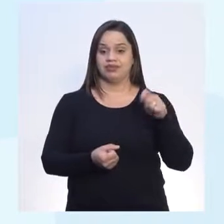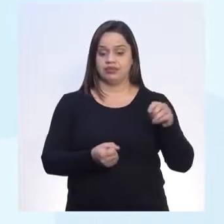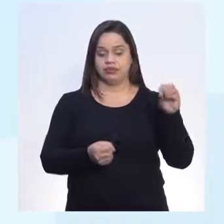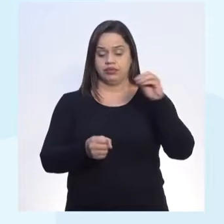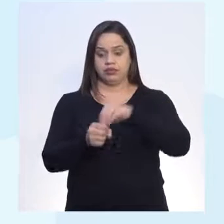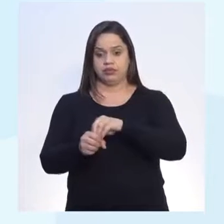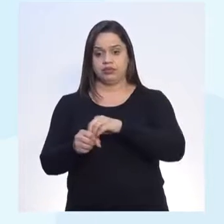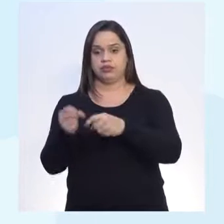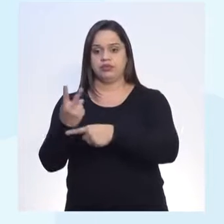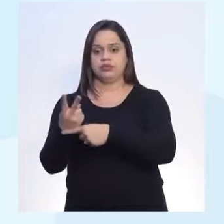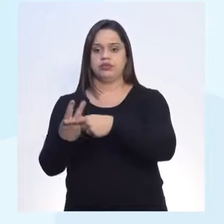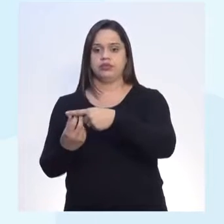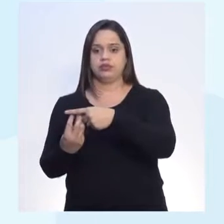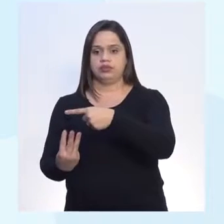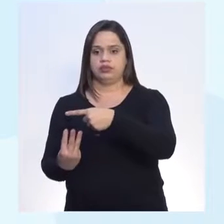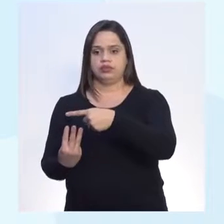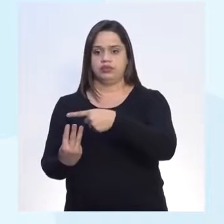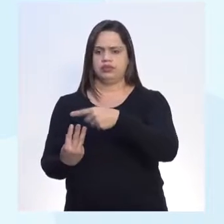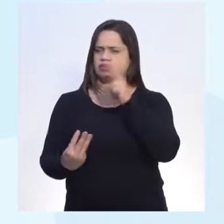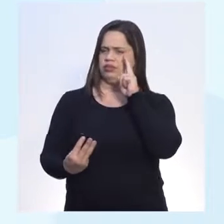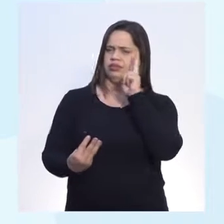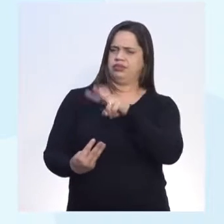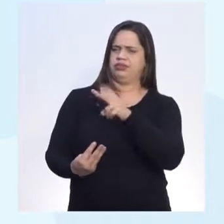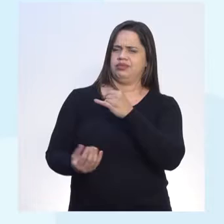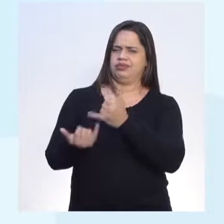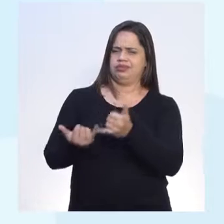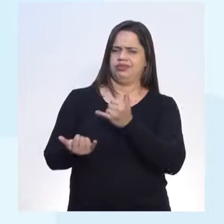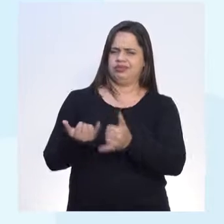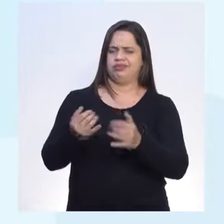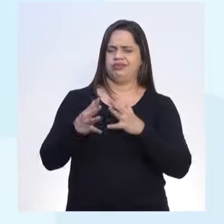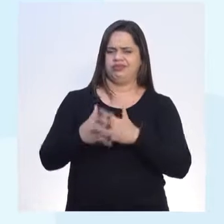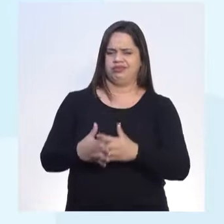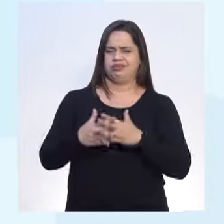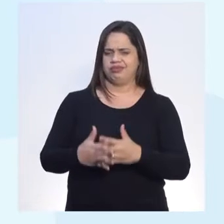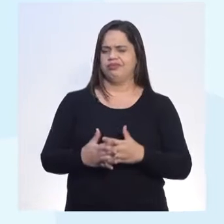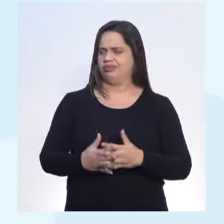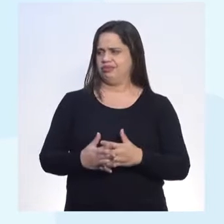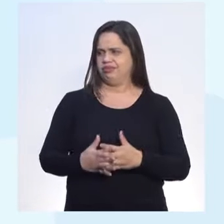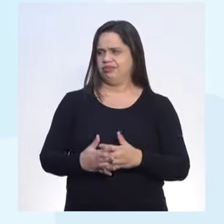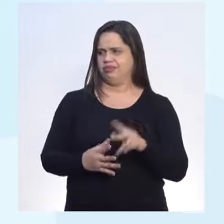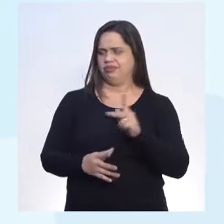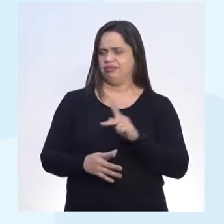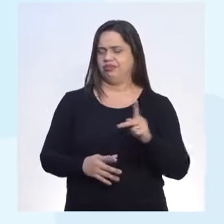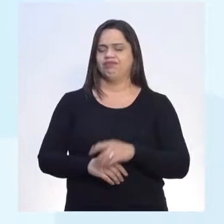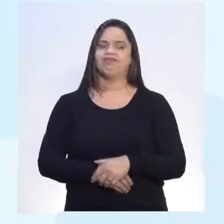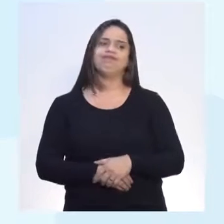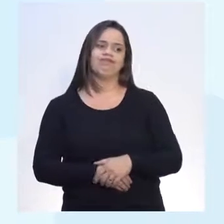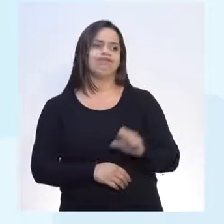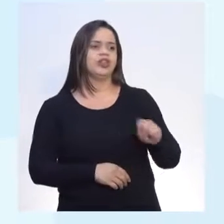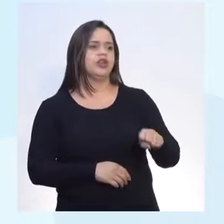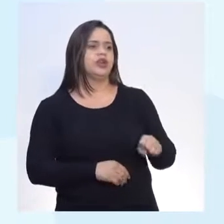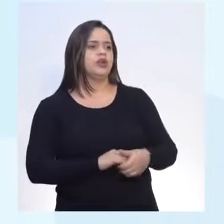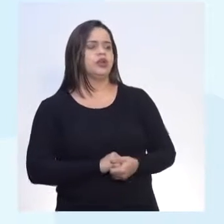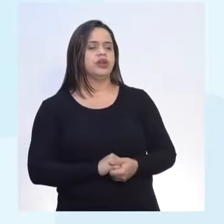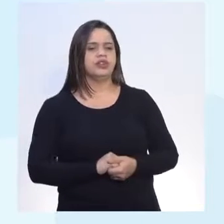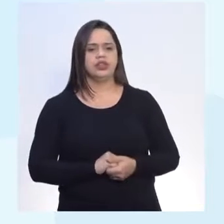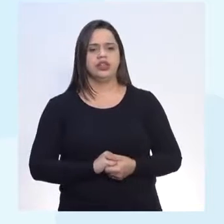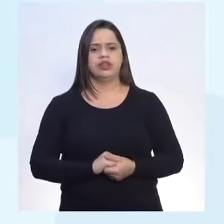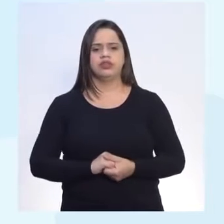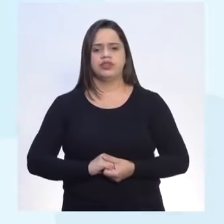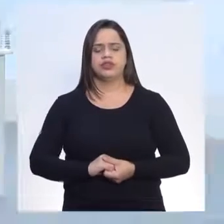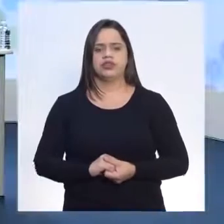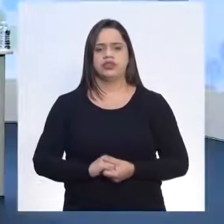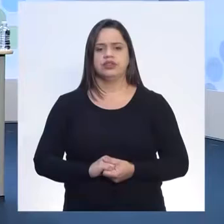em 2/3. Olhando assim parece complicado, né, Osmar? Parece um pouquinho, né, Jonas? Mas um pouquinho de atenção